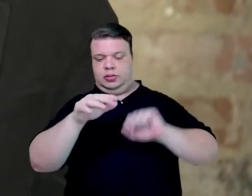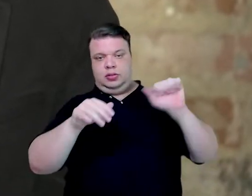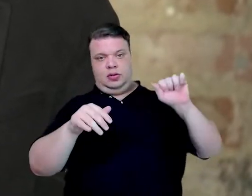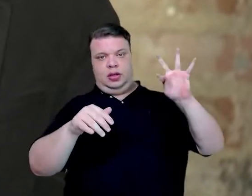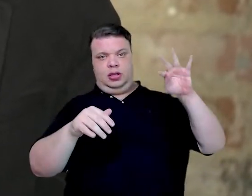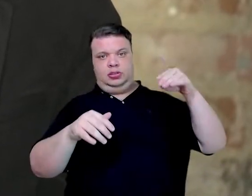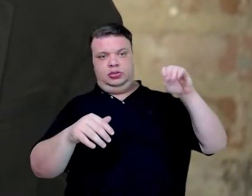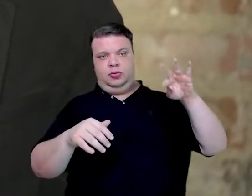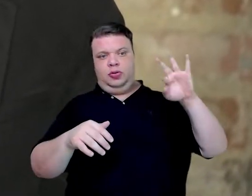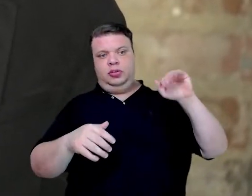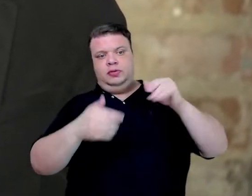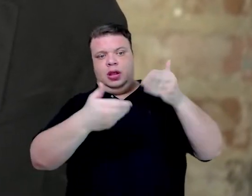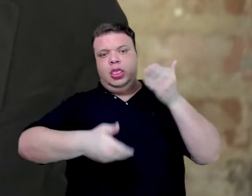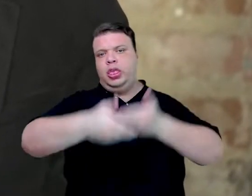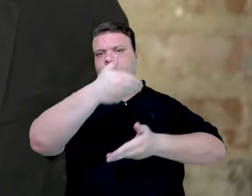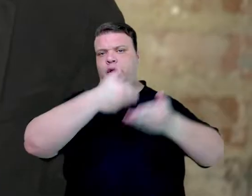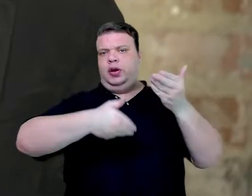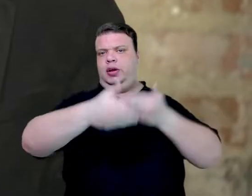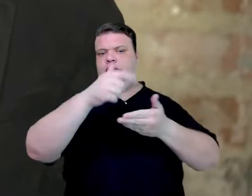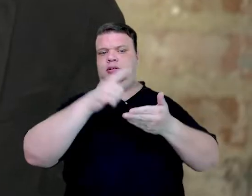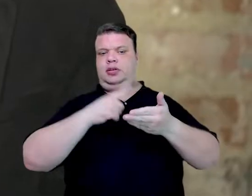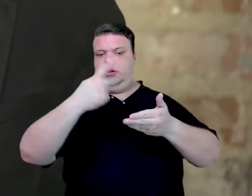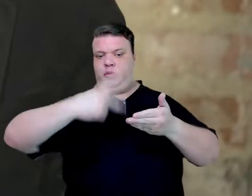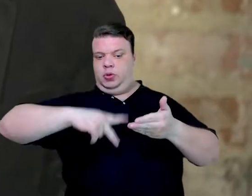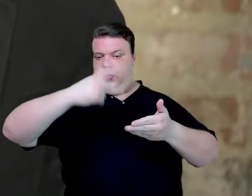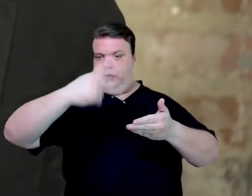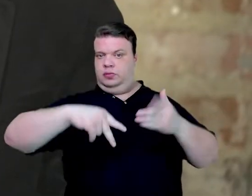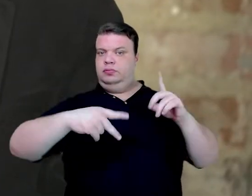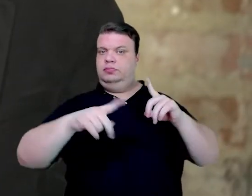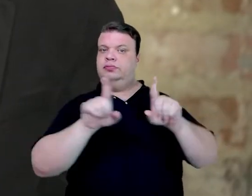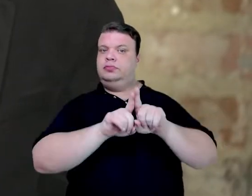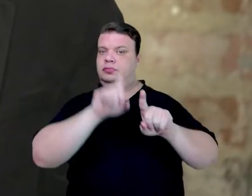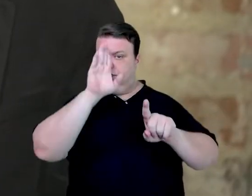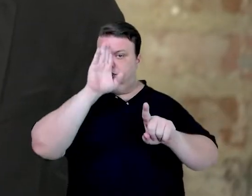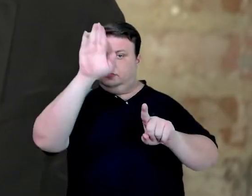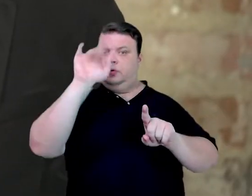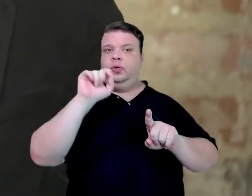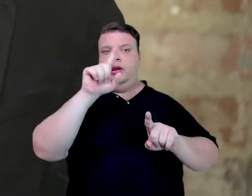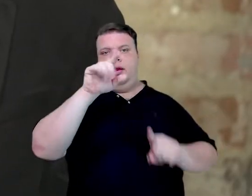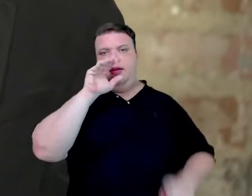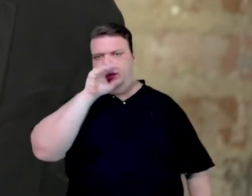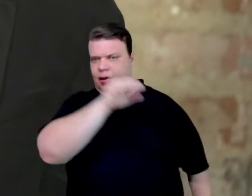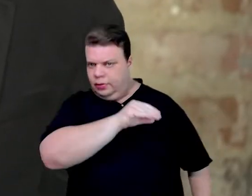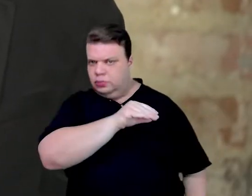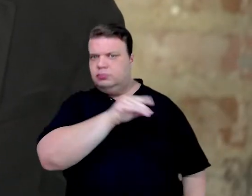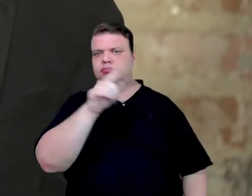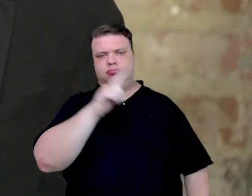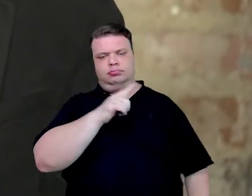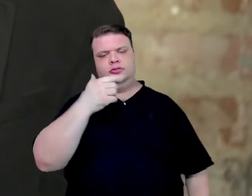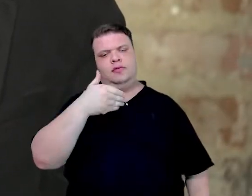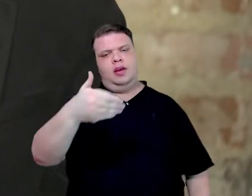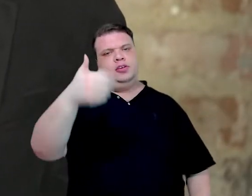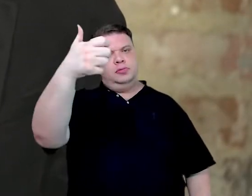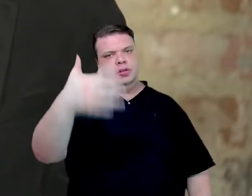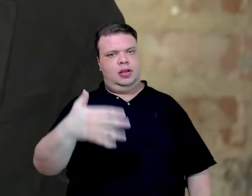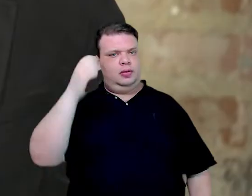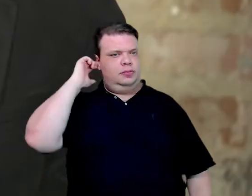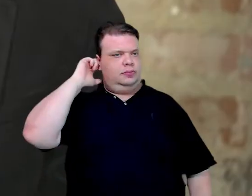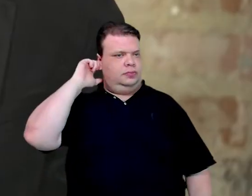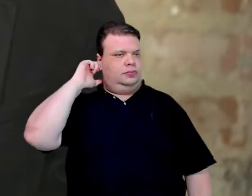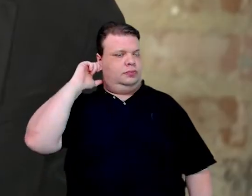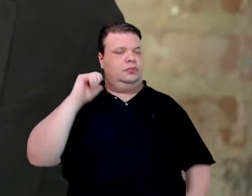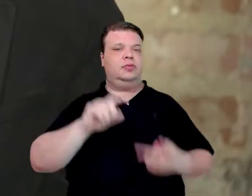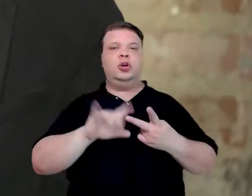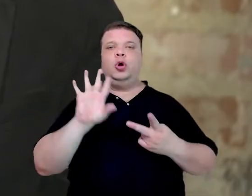e a atmosfera ocorre através de fluxos de troca entre os dois meios, sendo os principais o calor, a gente vai falar